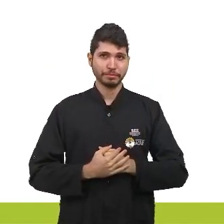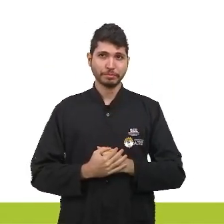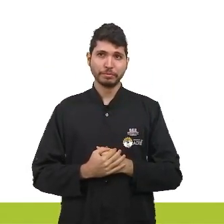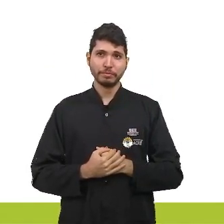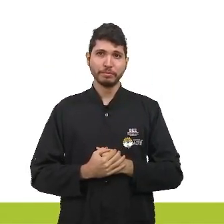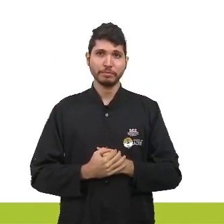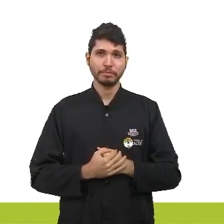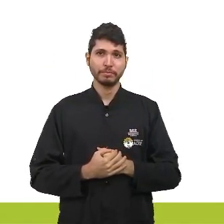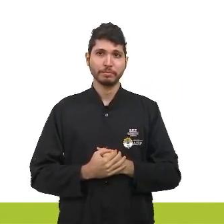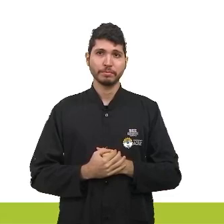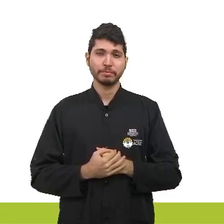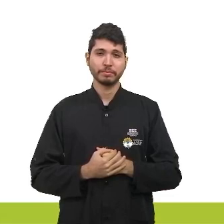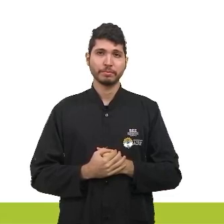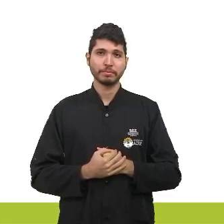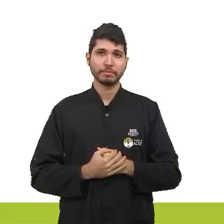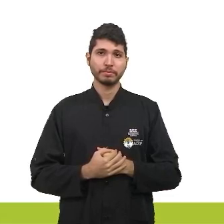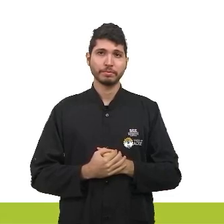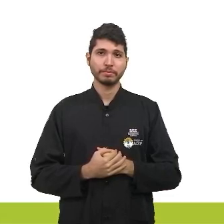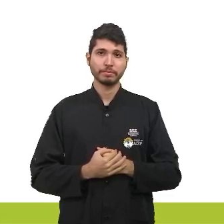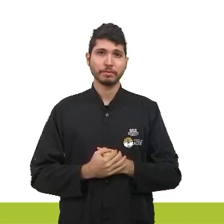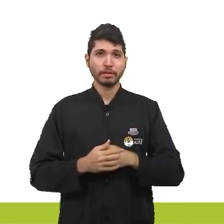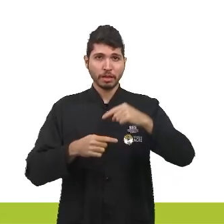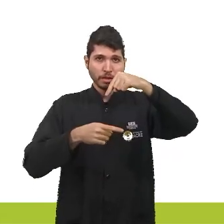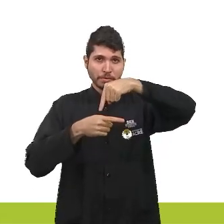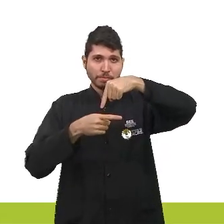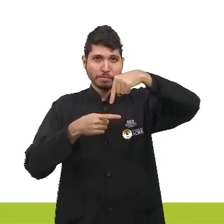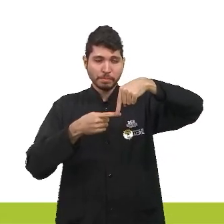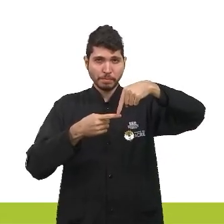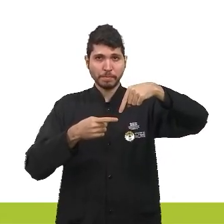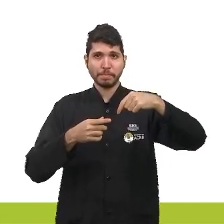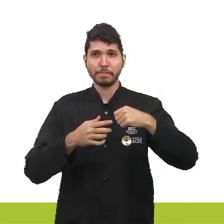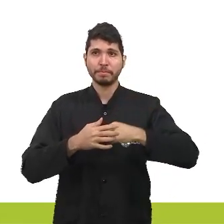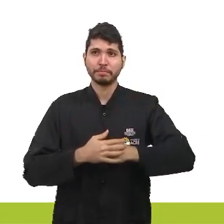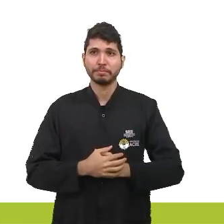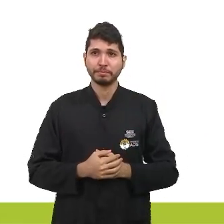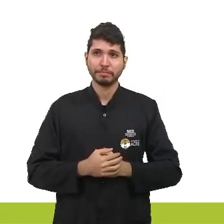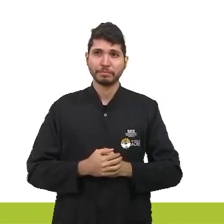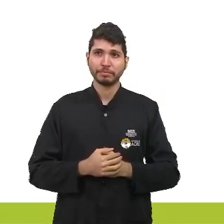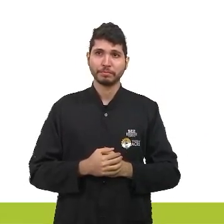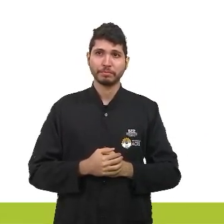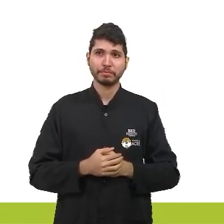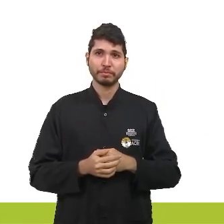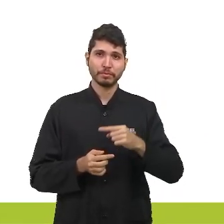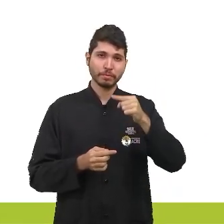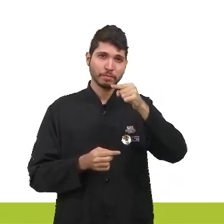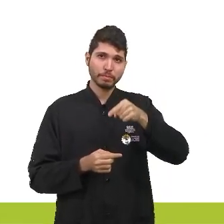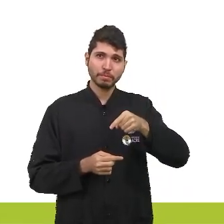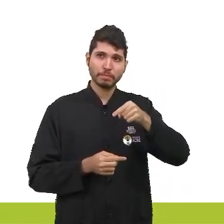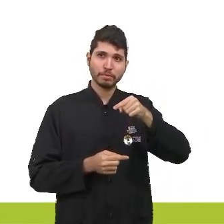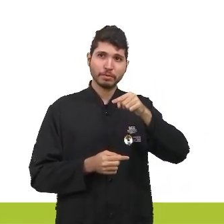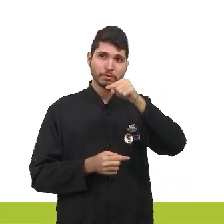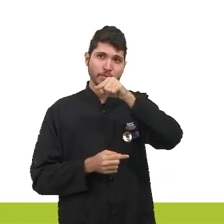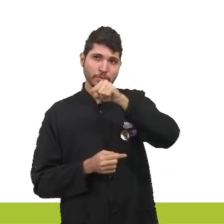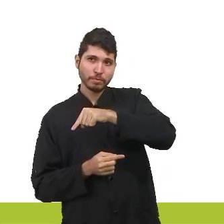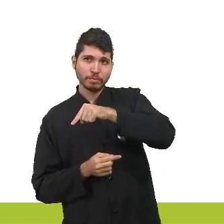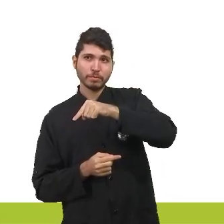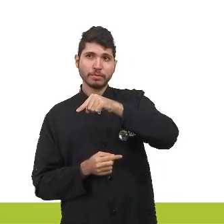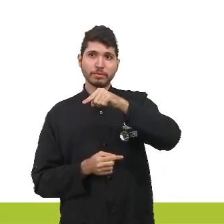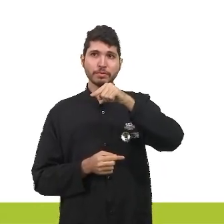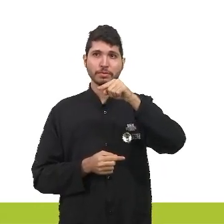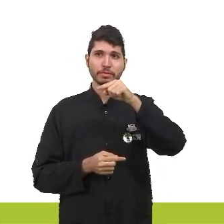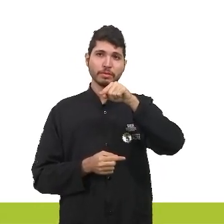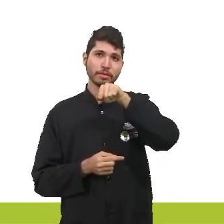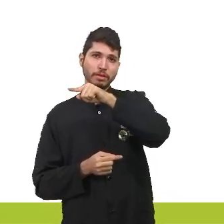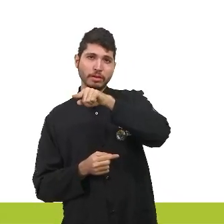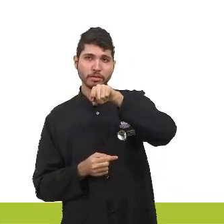Agora vamos contar, por exemplo, as arestas. Se eu contar aqui, eu tenho 1, 2, lá escondida nós temos mais